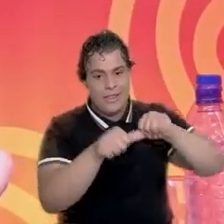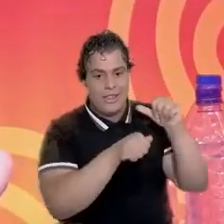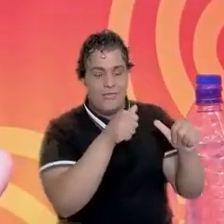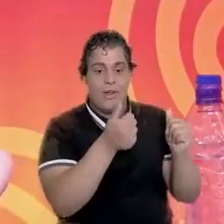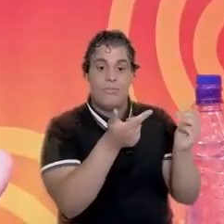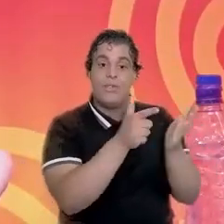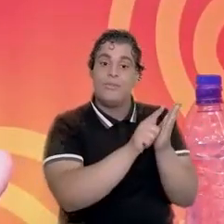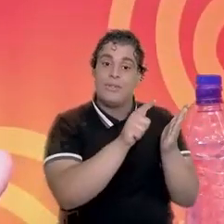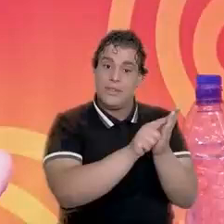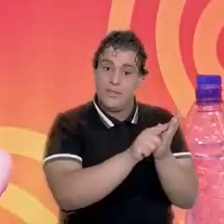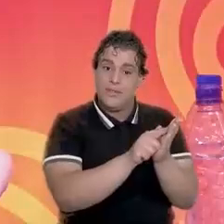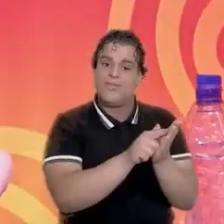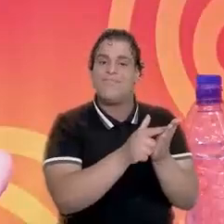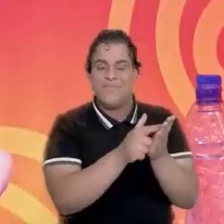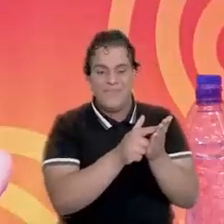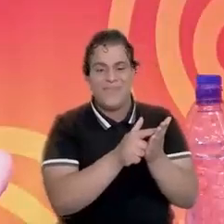pouco.